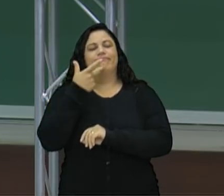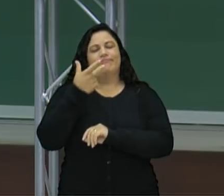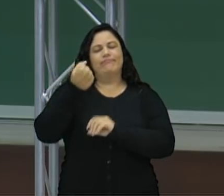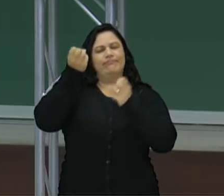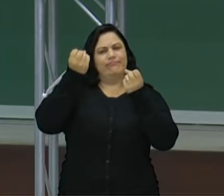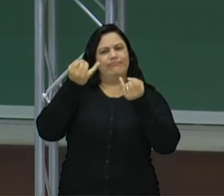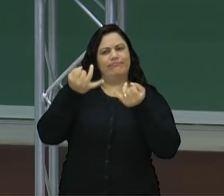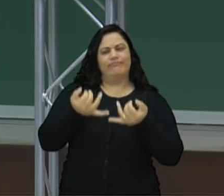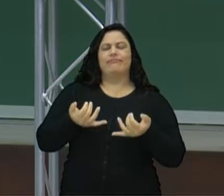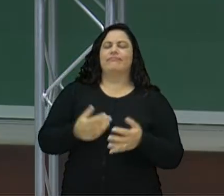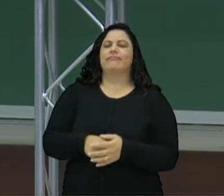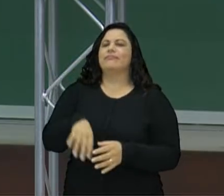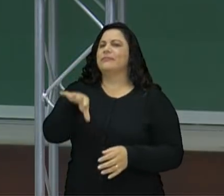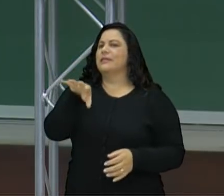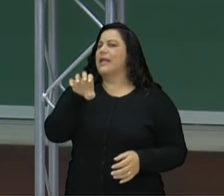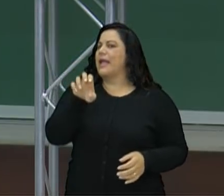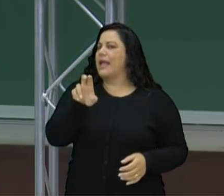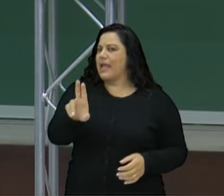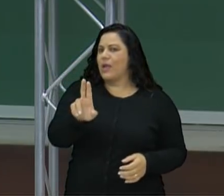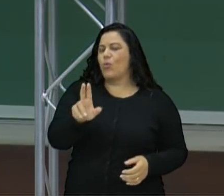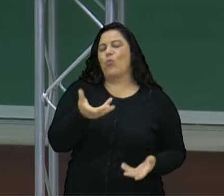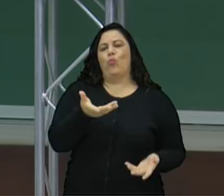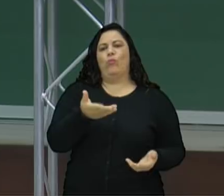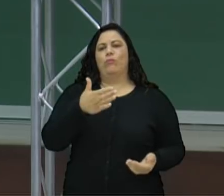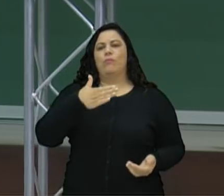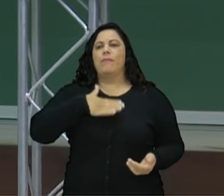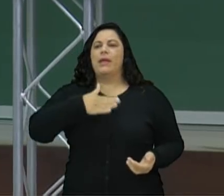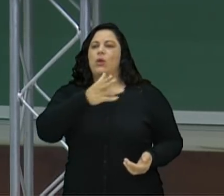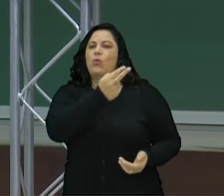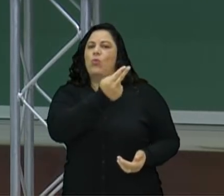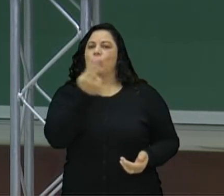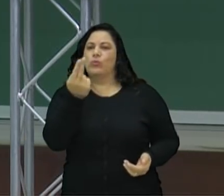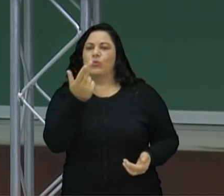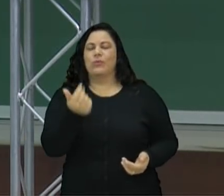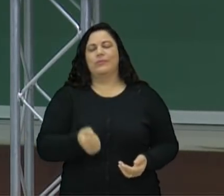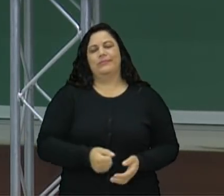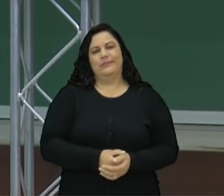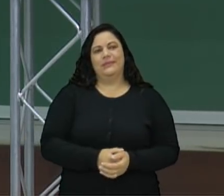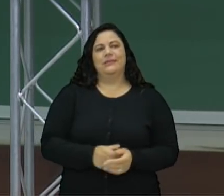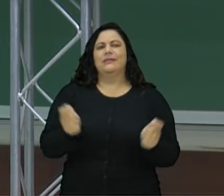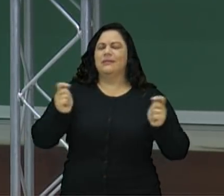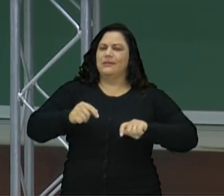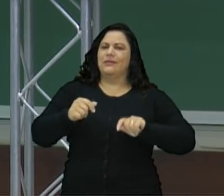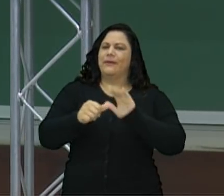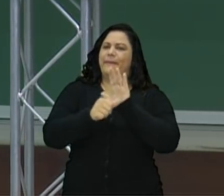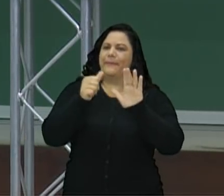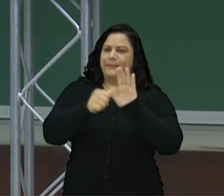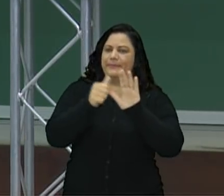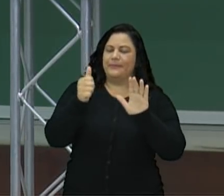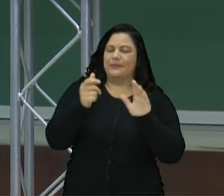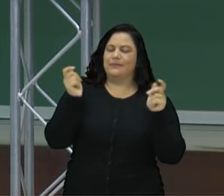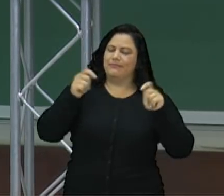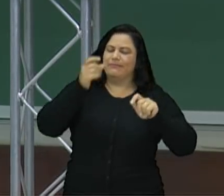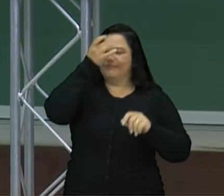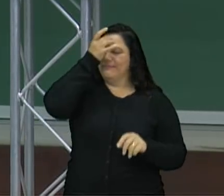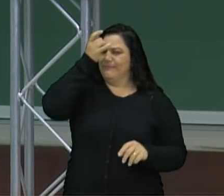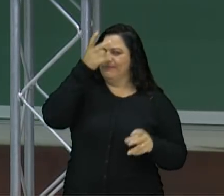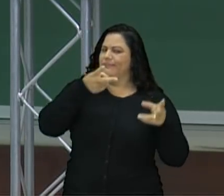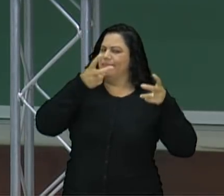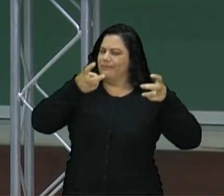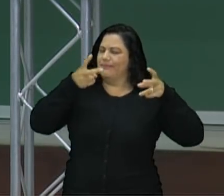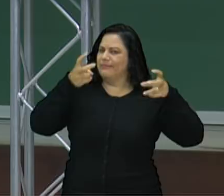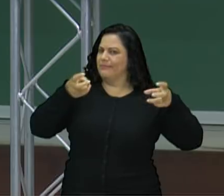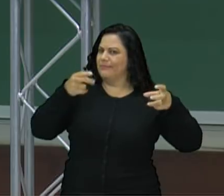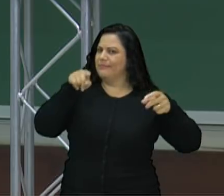me entendo, né? Entendo, o verbo entender ali já está conjugado na primeira pessoa do singular, então foi fácil a gente perceber, e